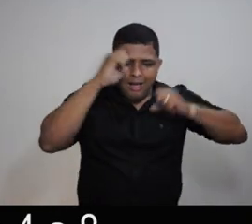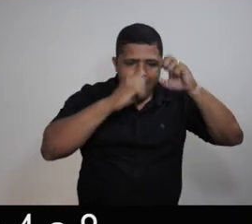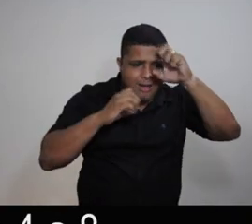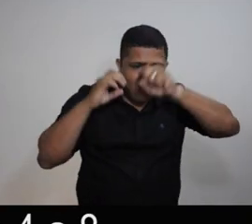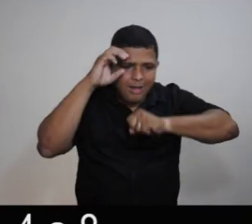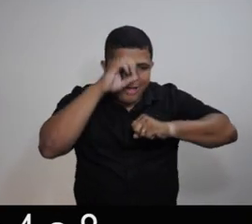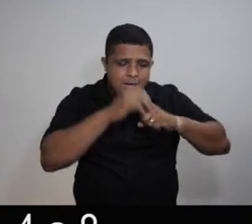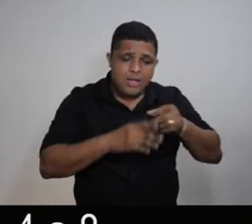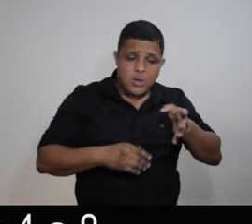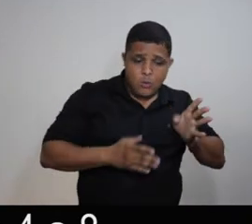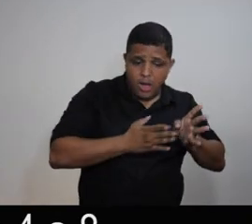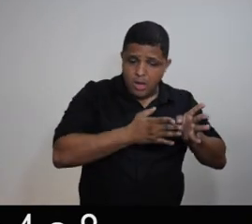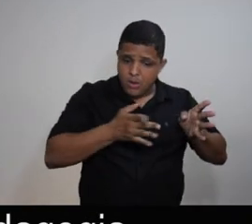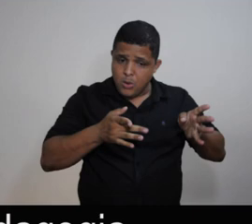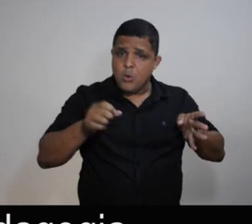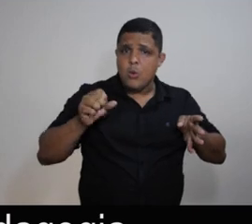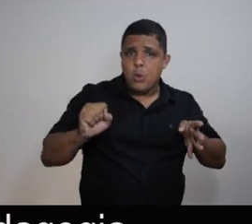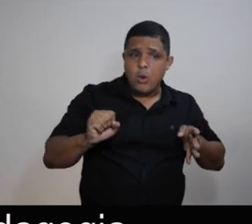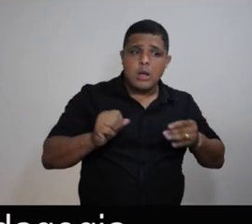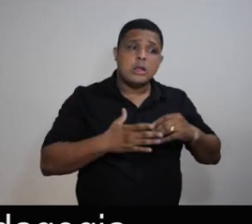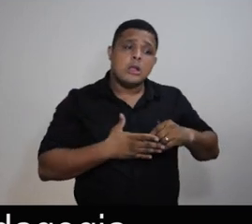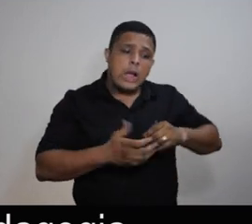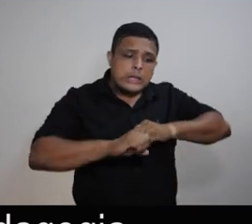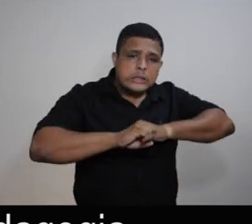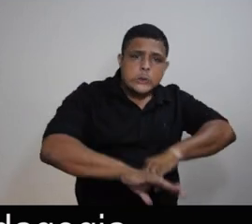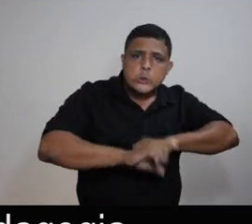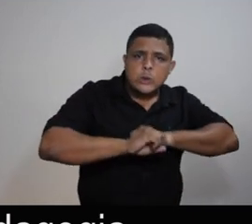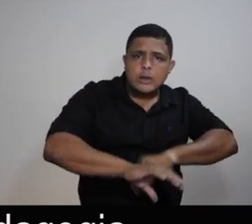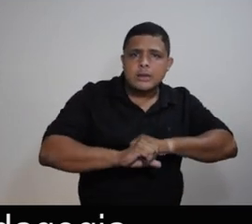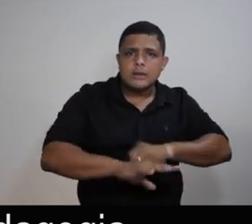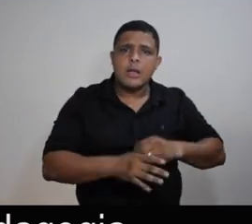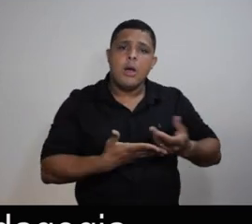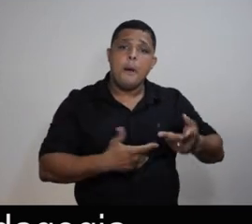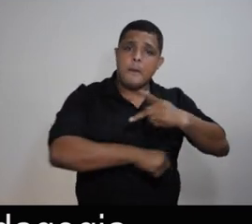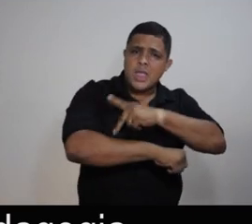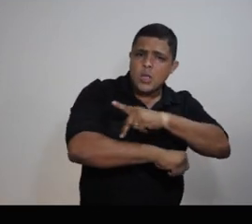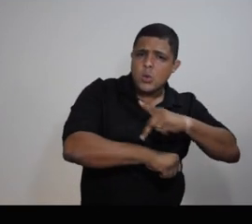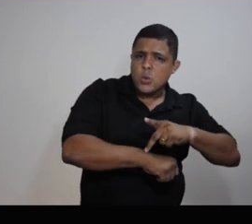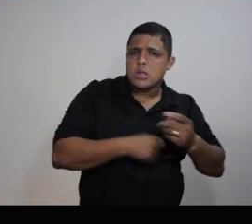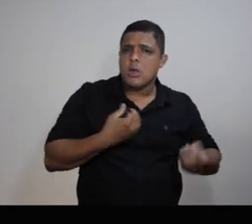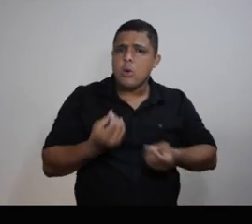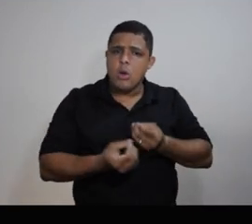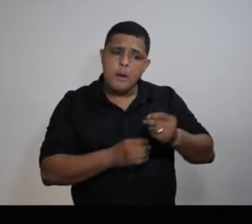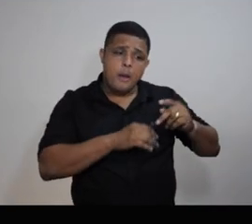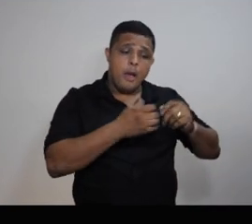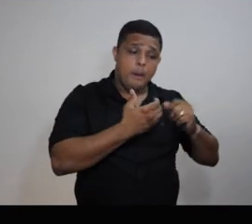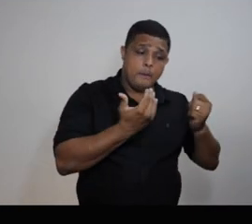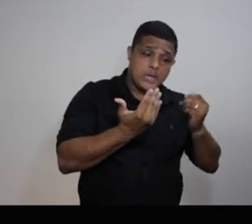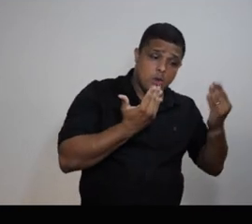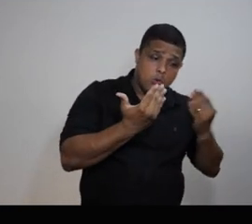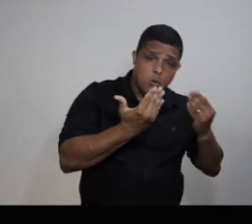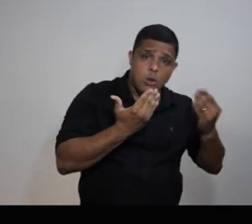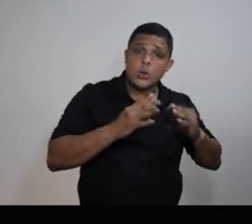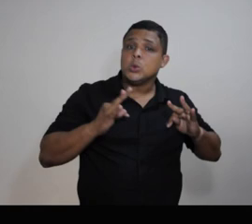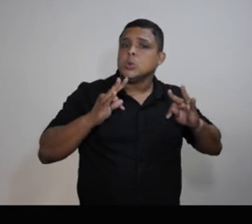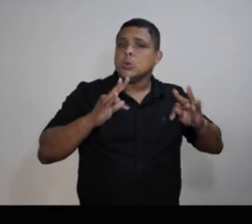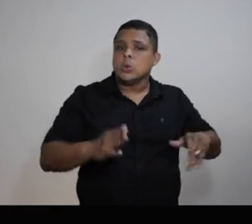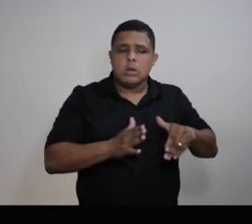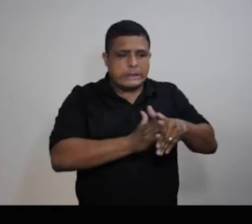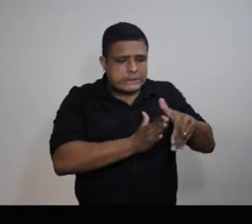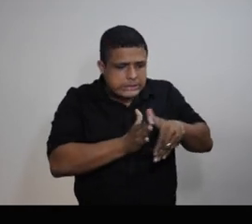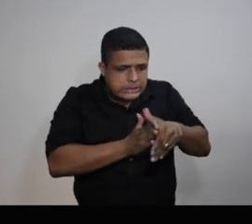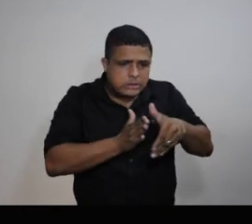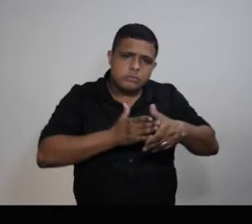gente foi aprendendo que nessa faixa etária de 4 a 8 a questão é mais da educação, mais da pedagogia, mais da psicopedagogia, enfim,